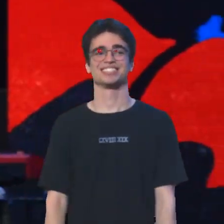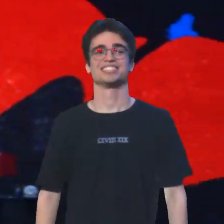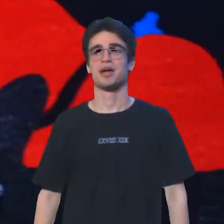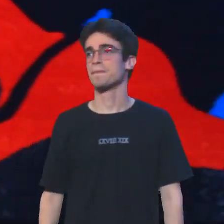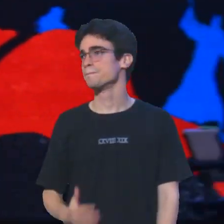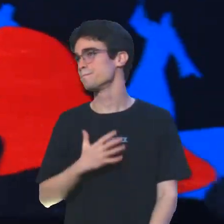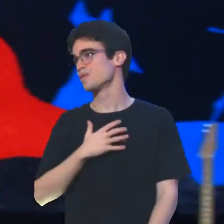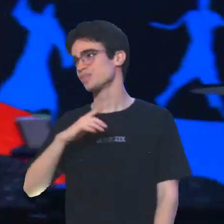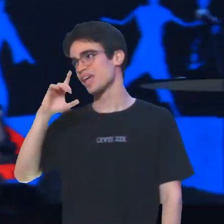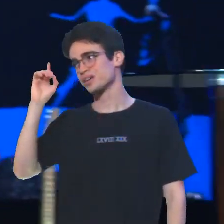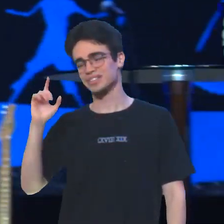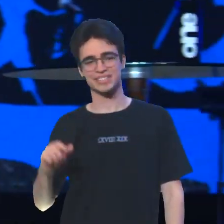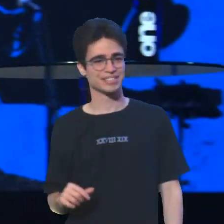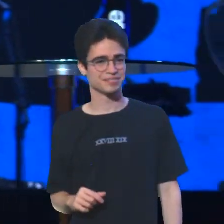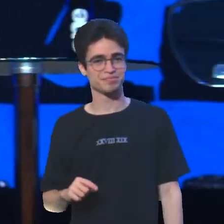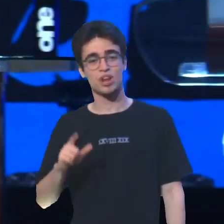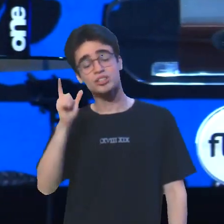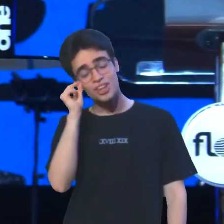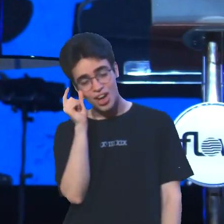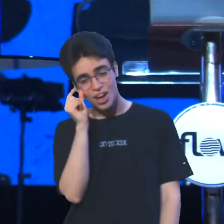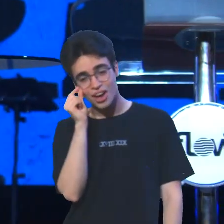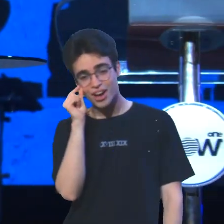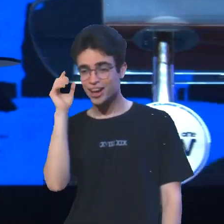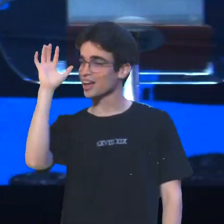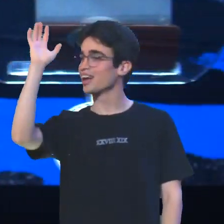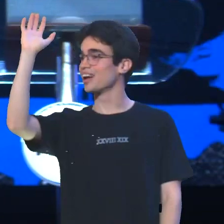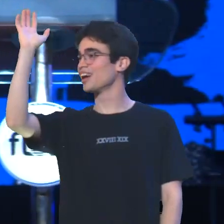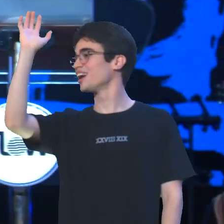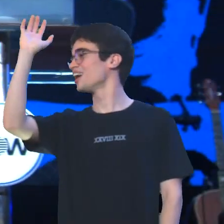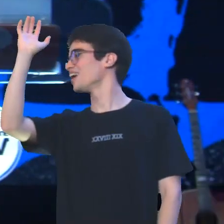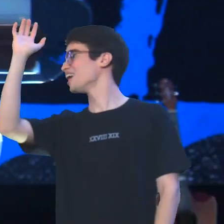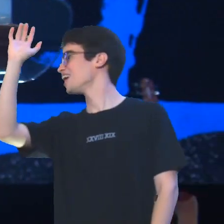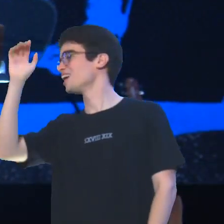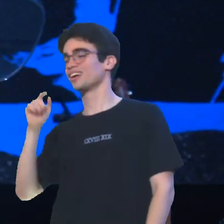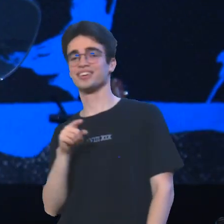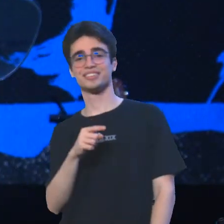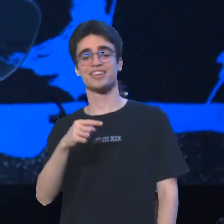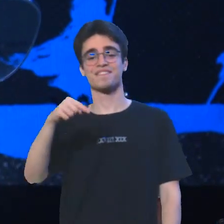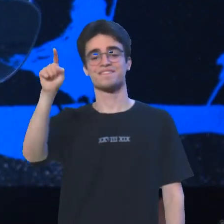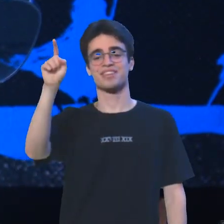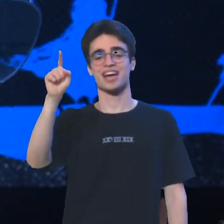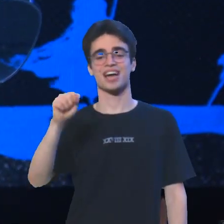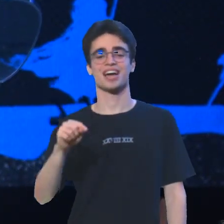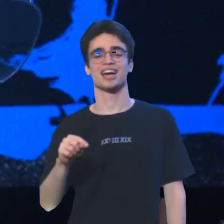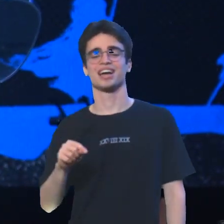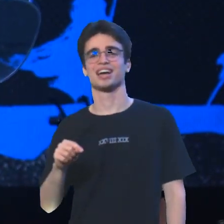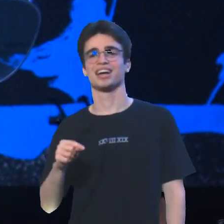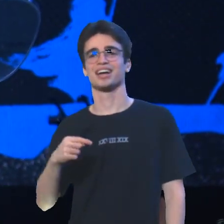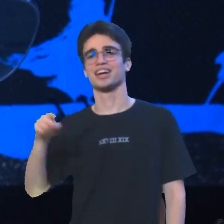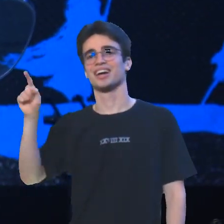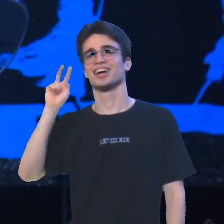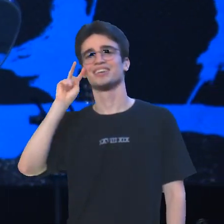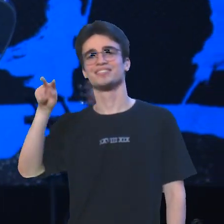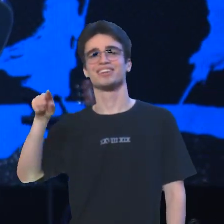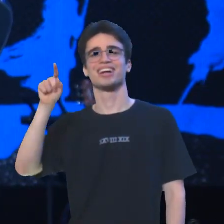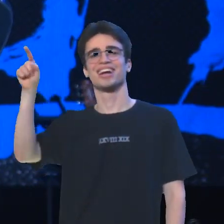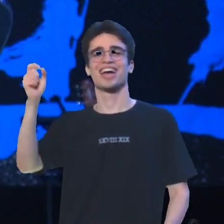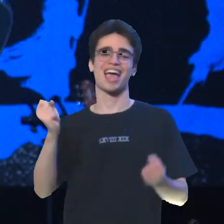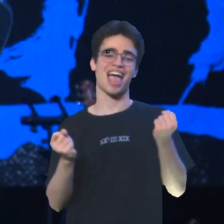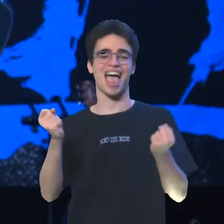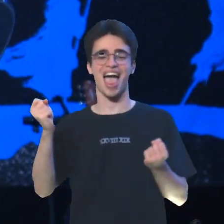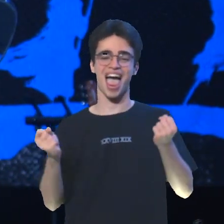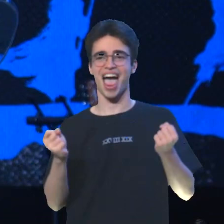Meu Deus. Quem está com sono aí, levanta a mão. Quem vai ver o carro da Red Bull